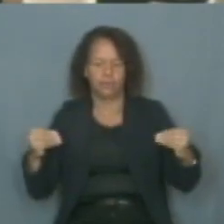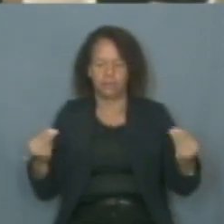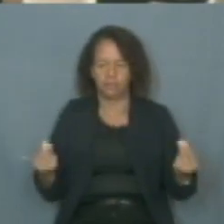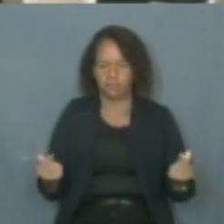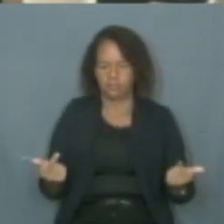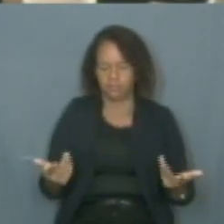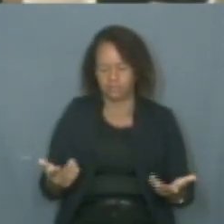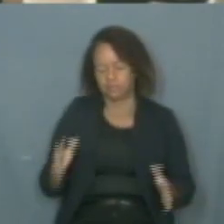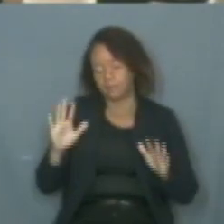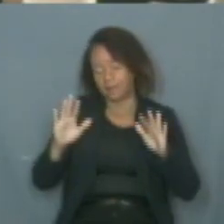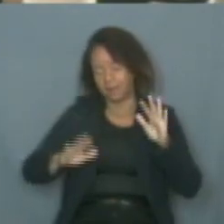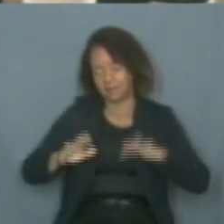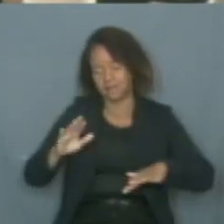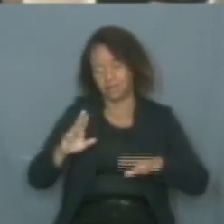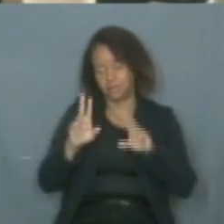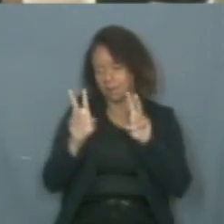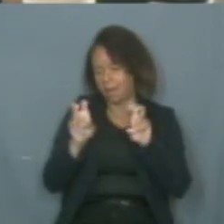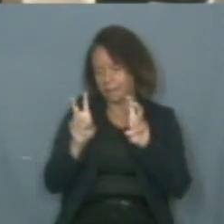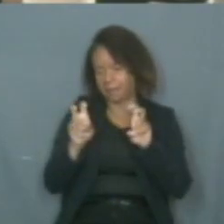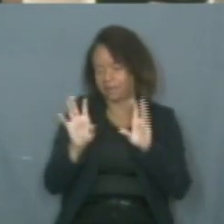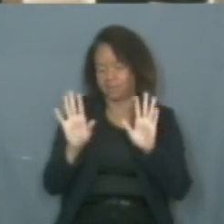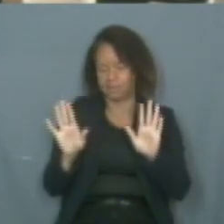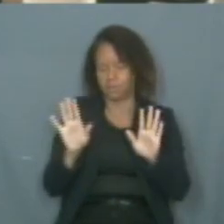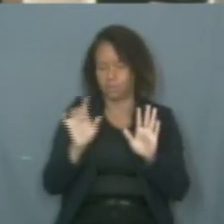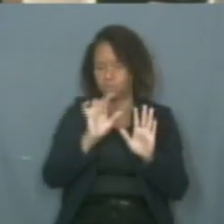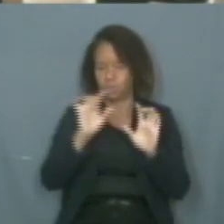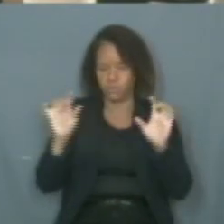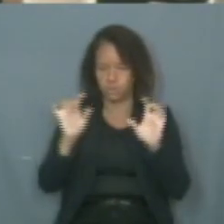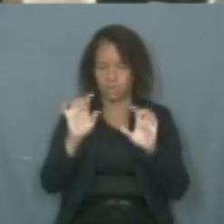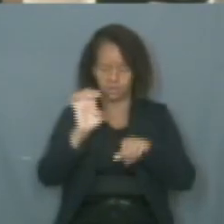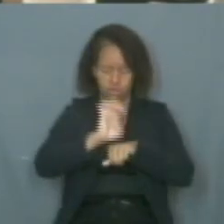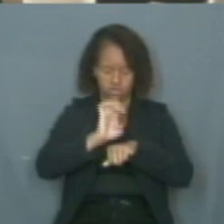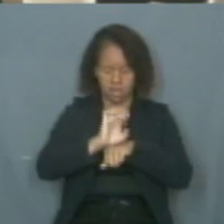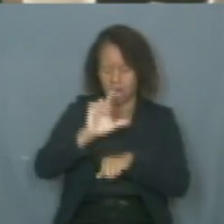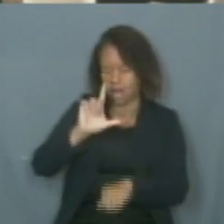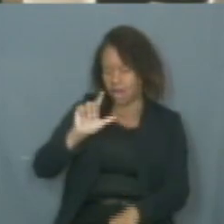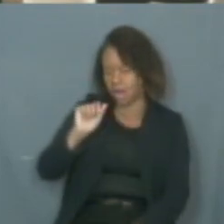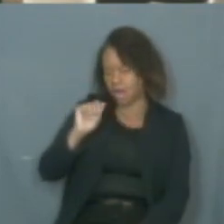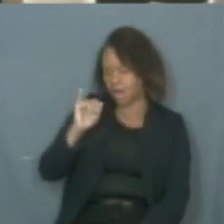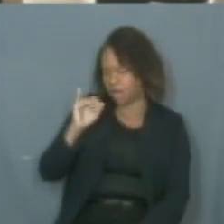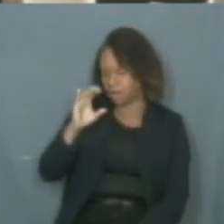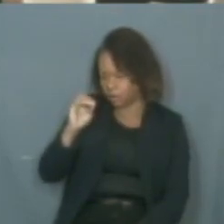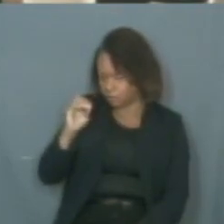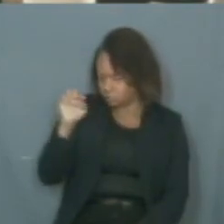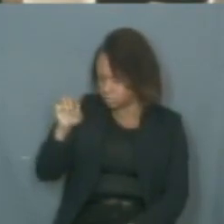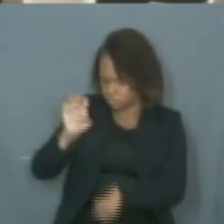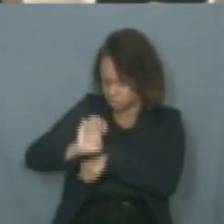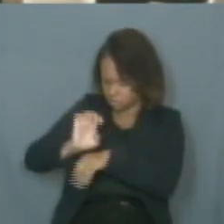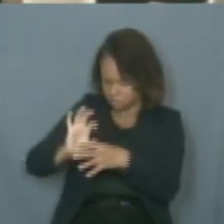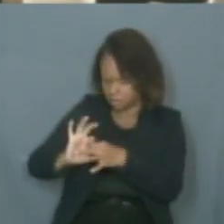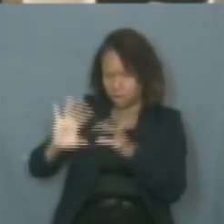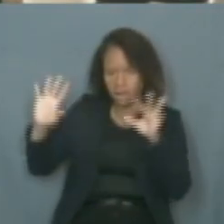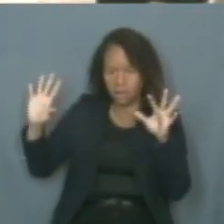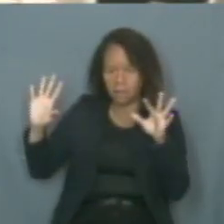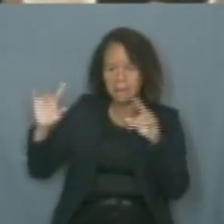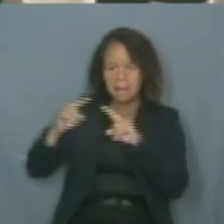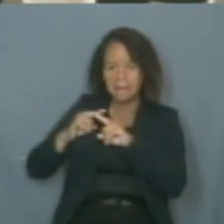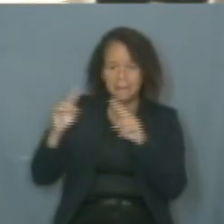pessoas usam do termo ou do argumento de que o Estado é laico. O Estado é laico, mas não